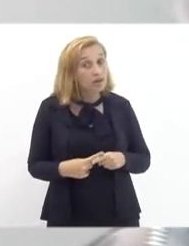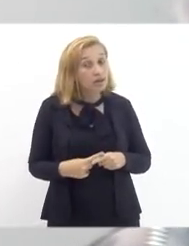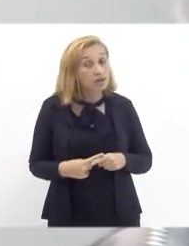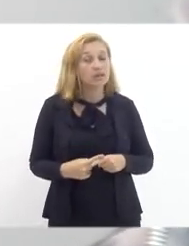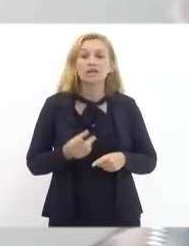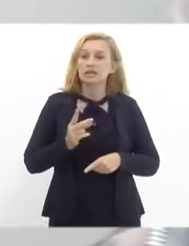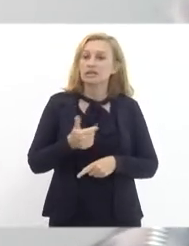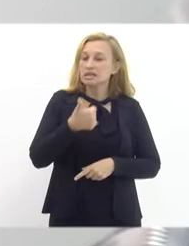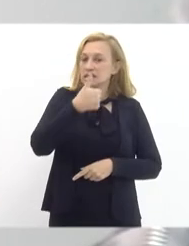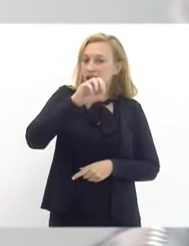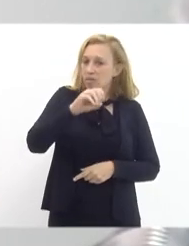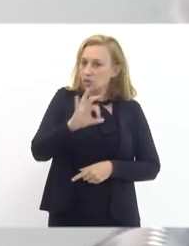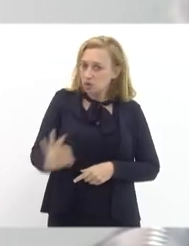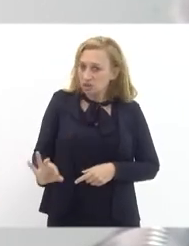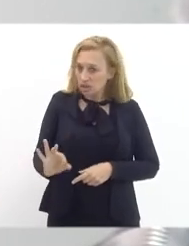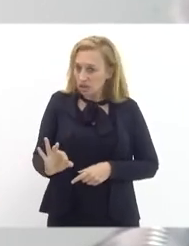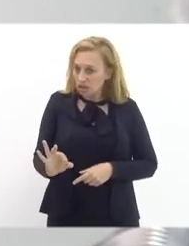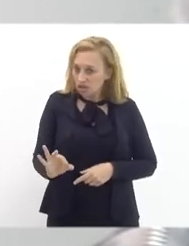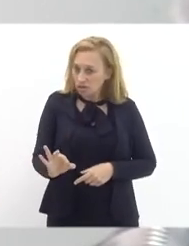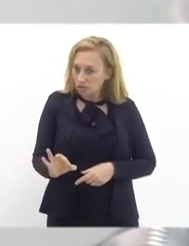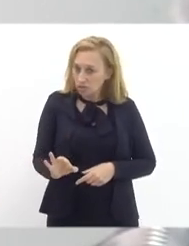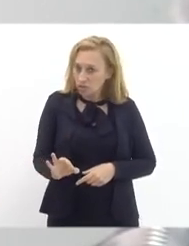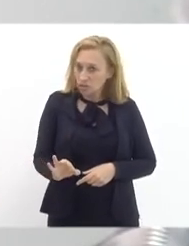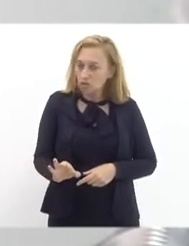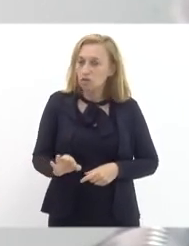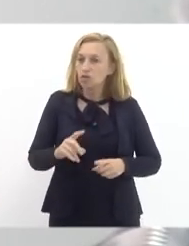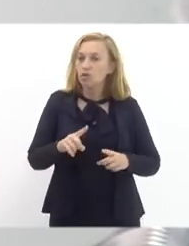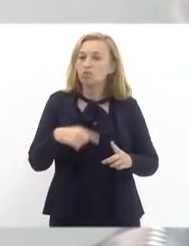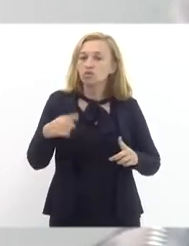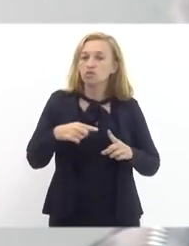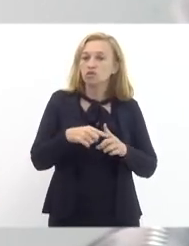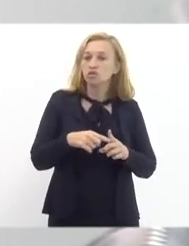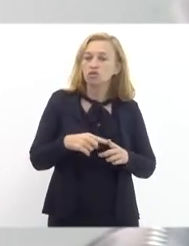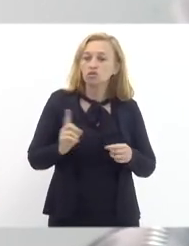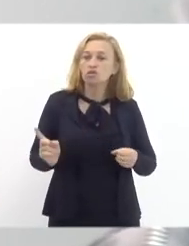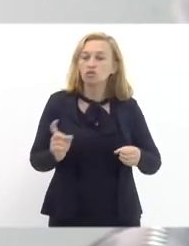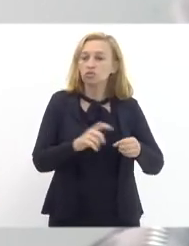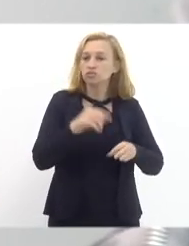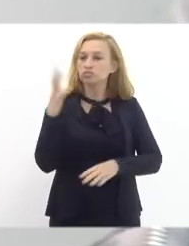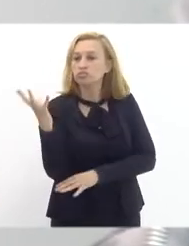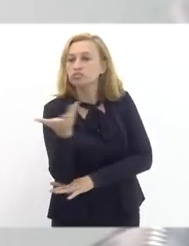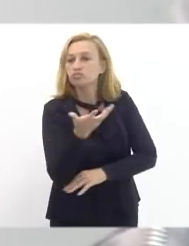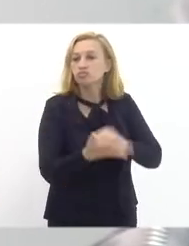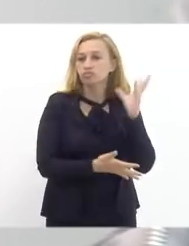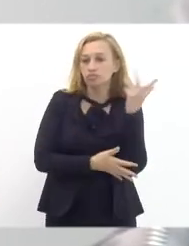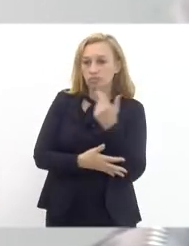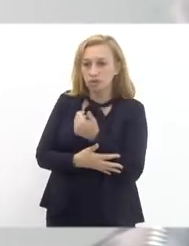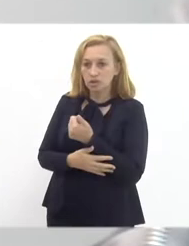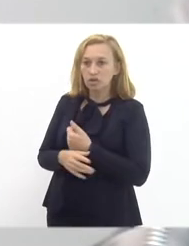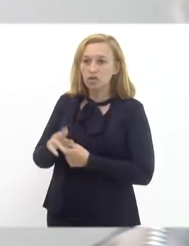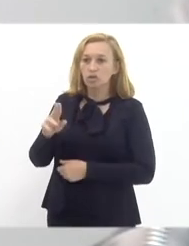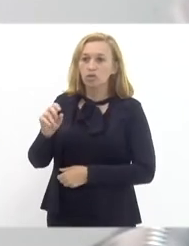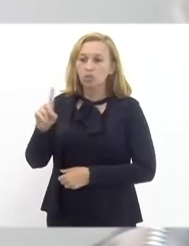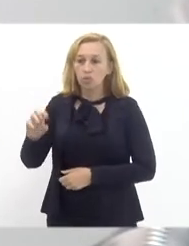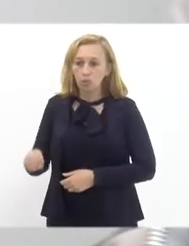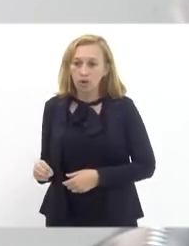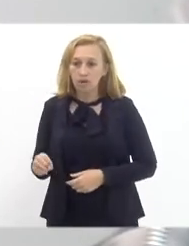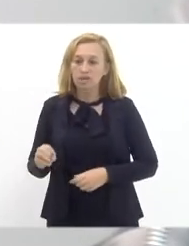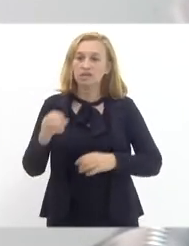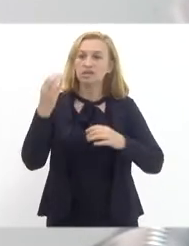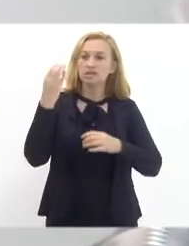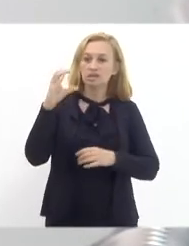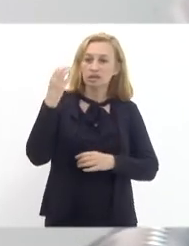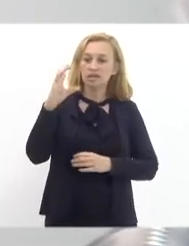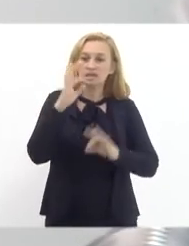trata-se 100%, trata-se 100% de objetivos voltados para a área ambiental, onde a UESA tem um mestrado em Ciência e Tecnologia